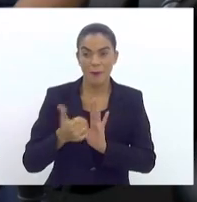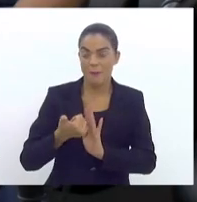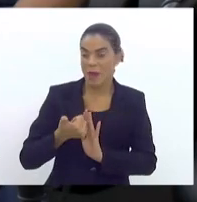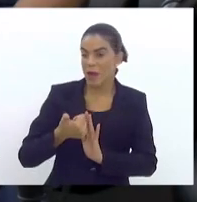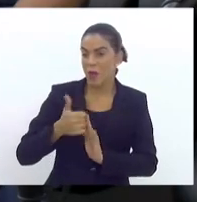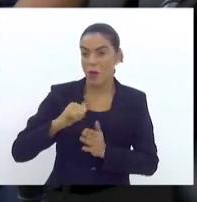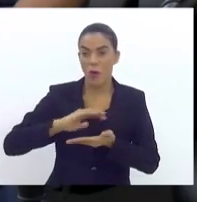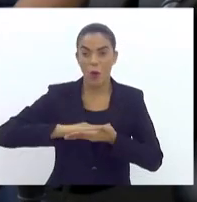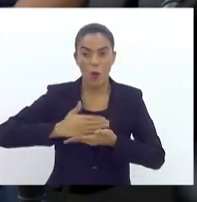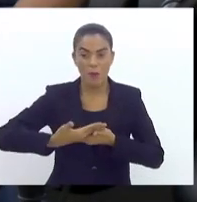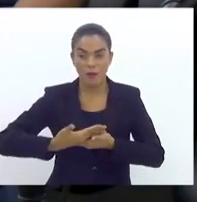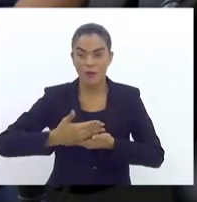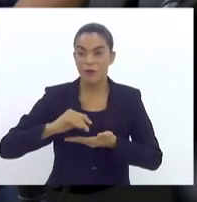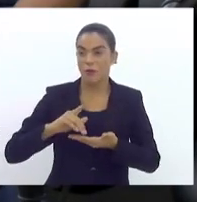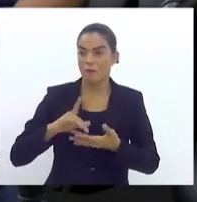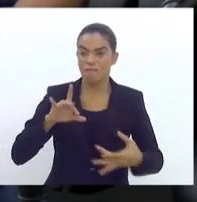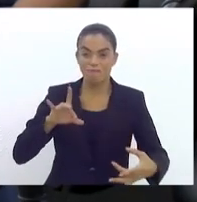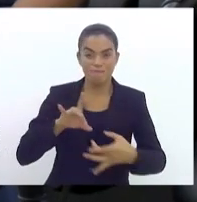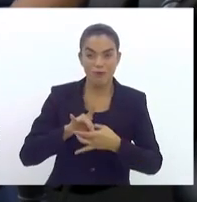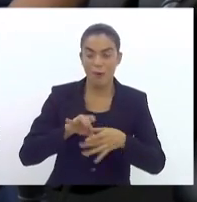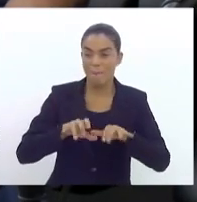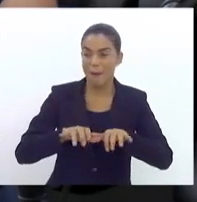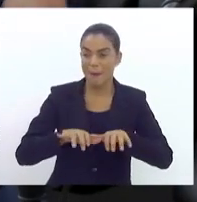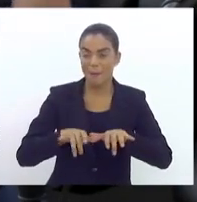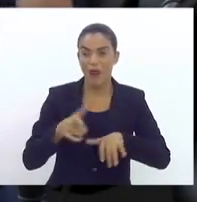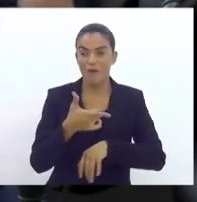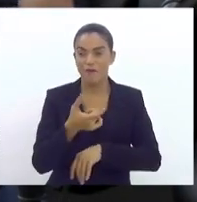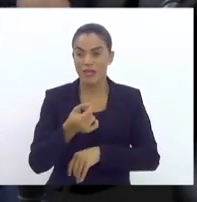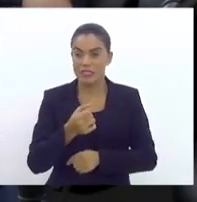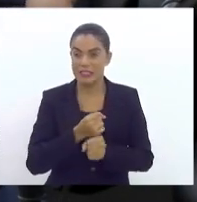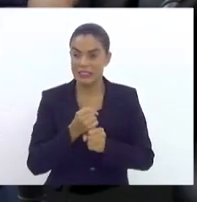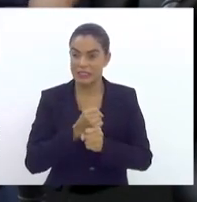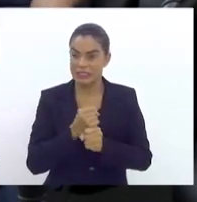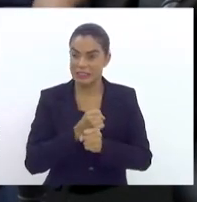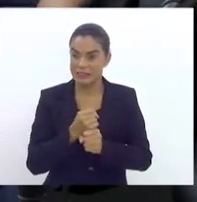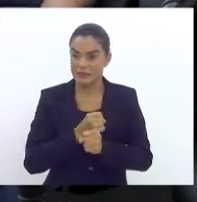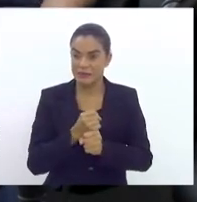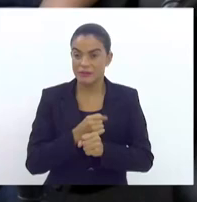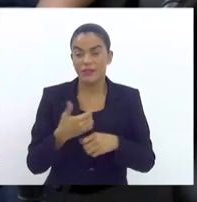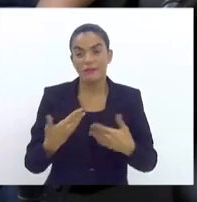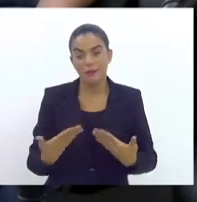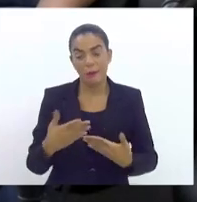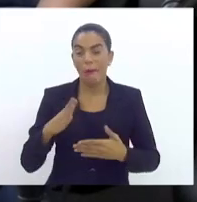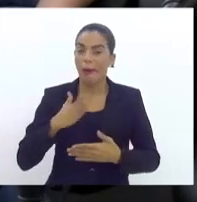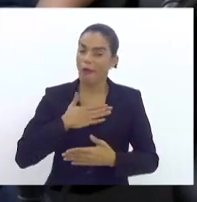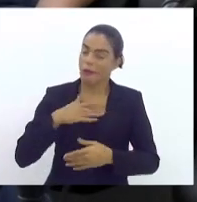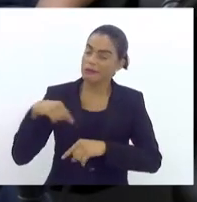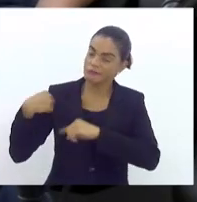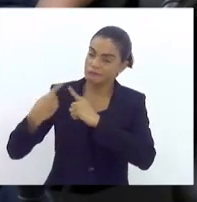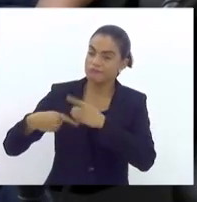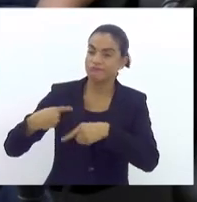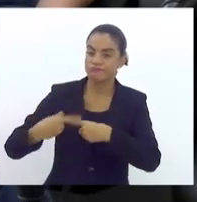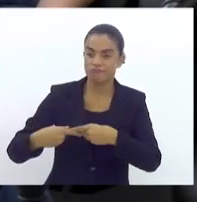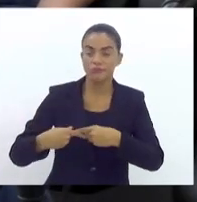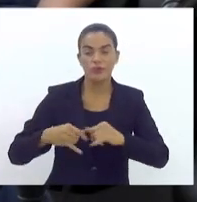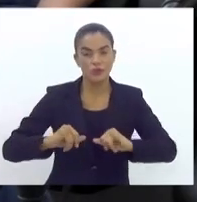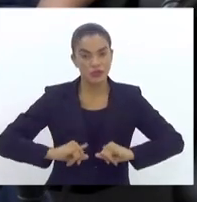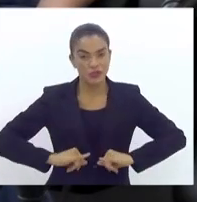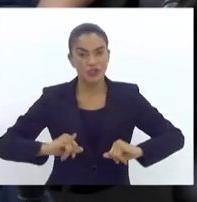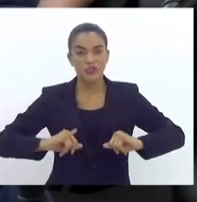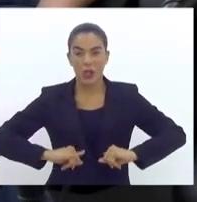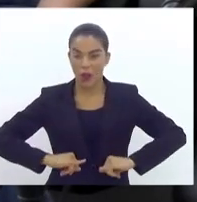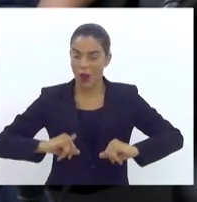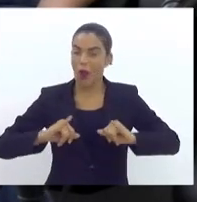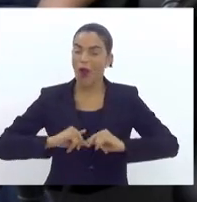19 anos minha primeira conexão era de escada aos 20 anos Então a nossa geração realmente tem é esse sofrimento